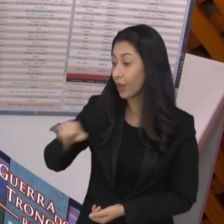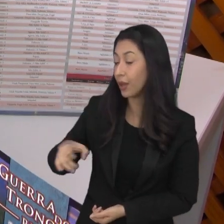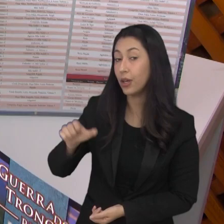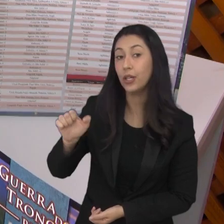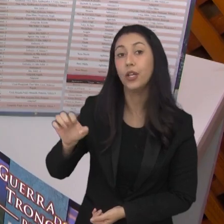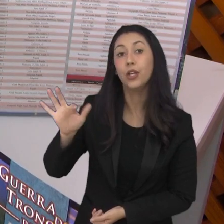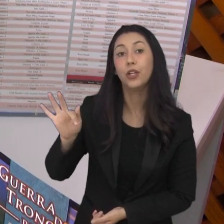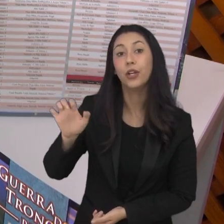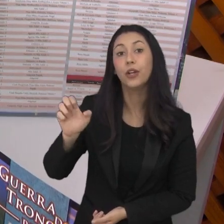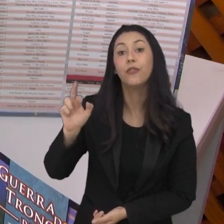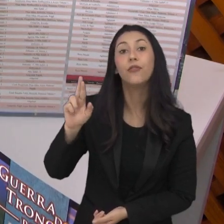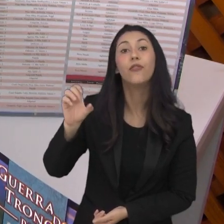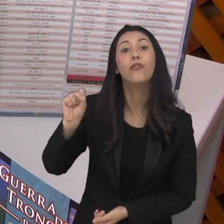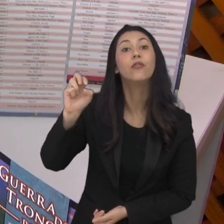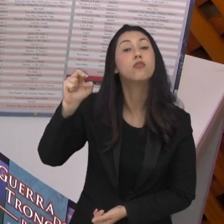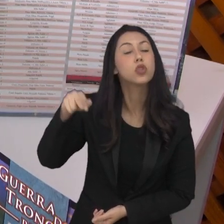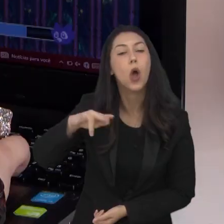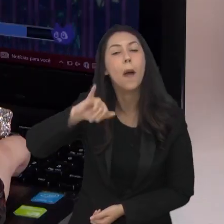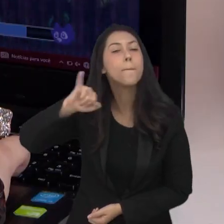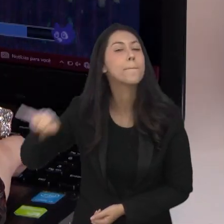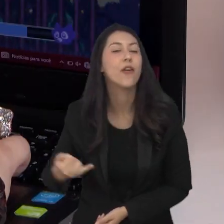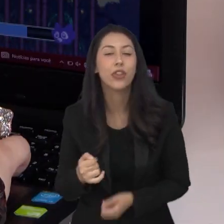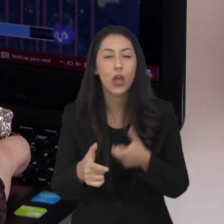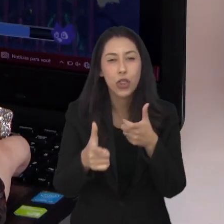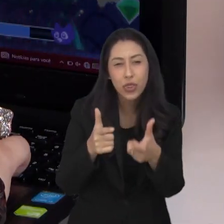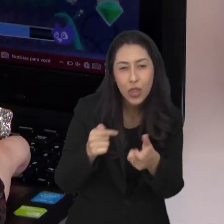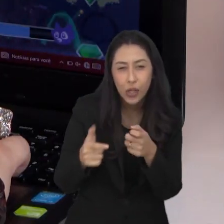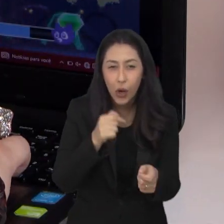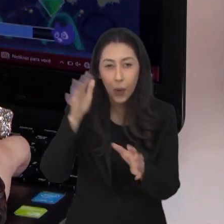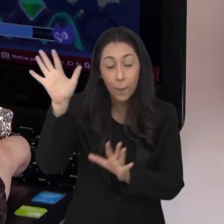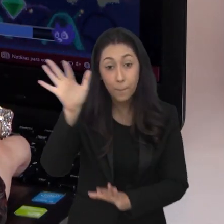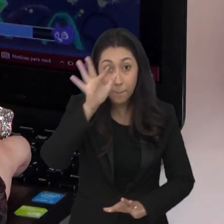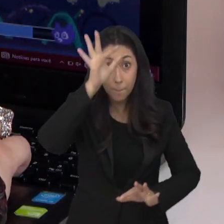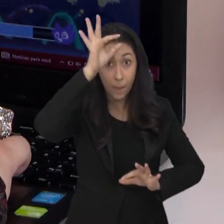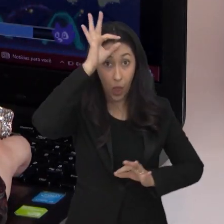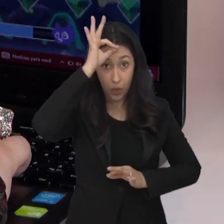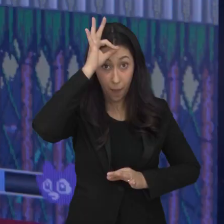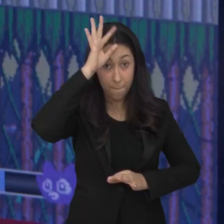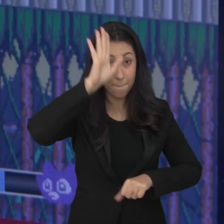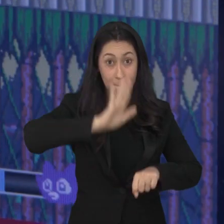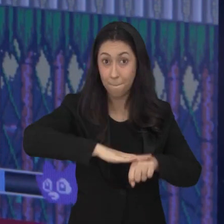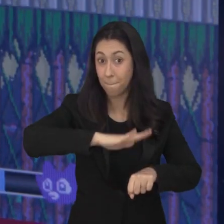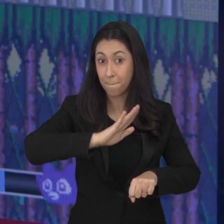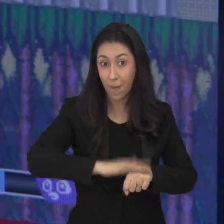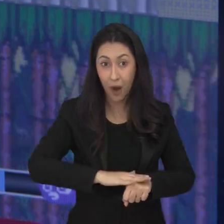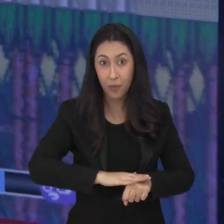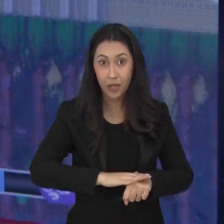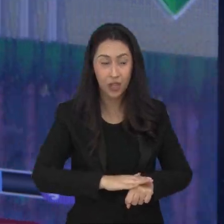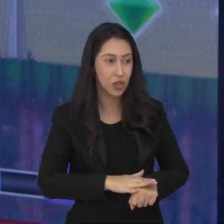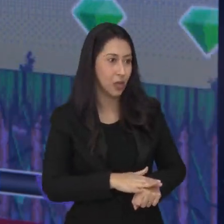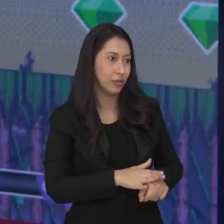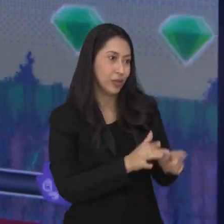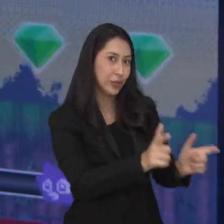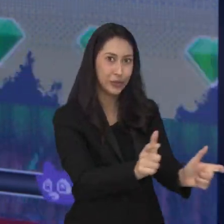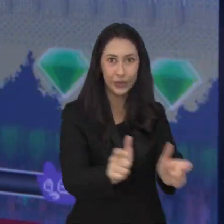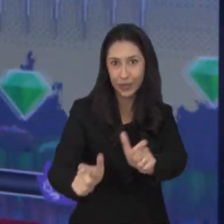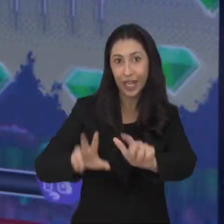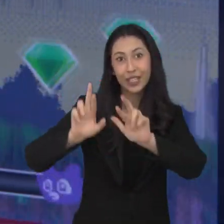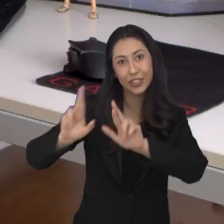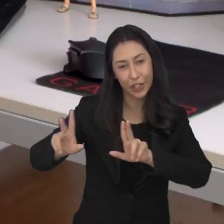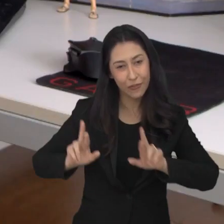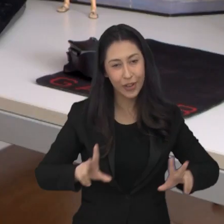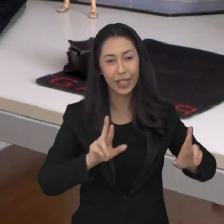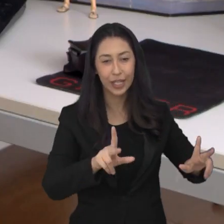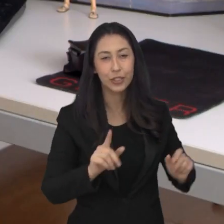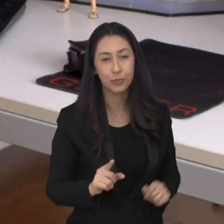é usar as ferramentas dos RPGs, que são jogos com criação de personagens e interpretação, em outros